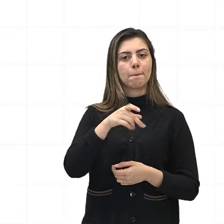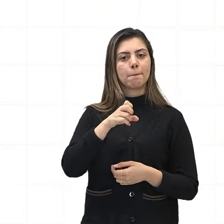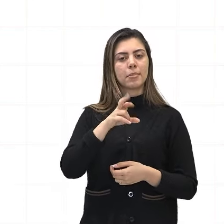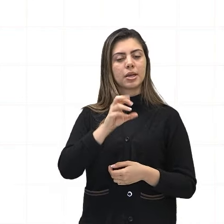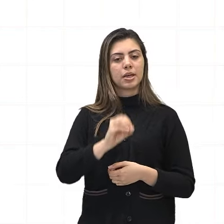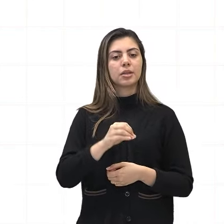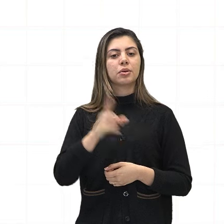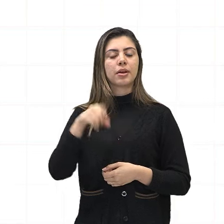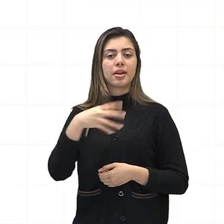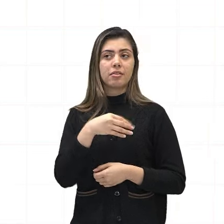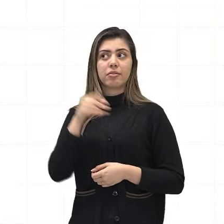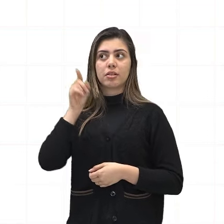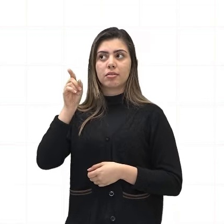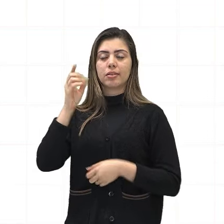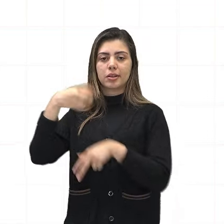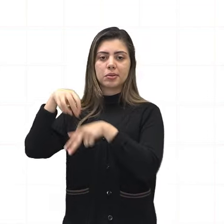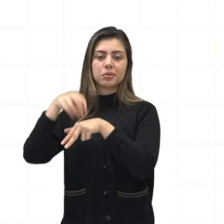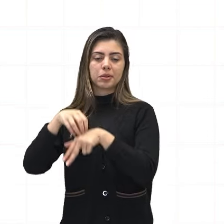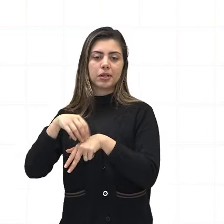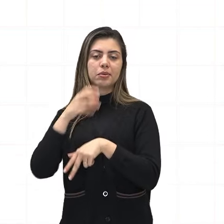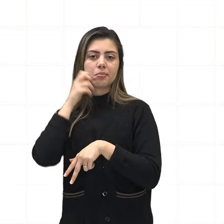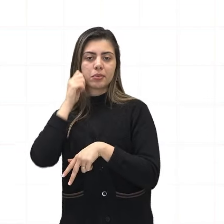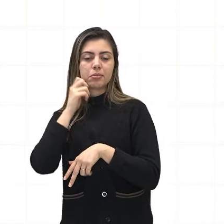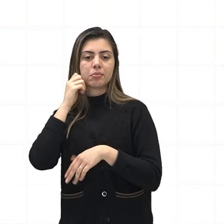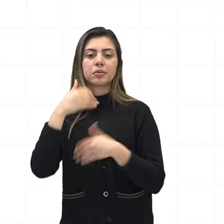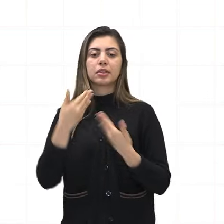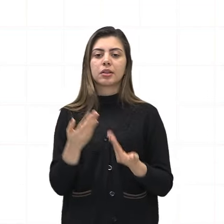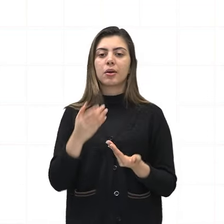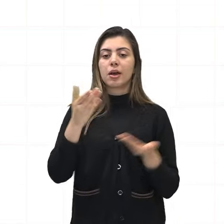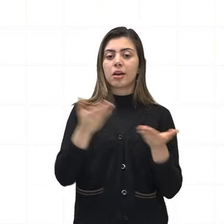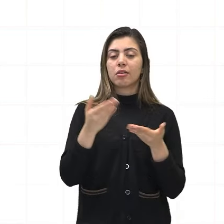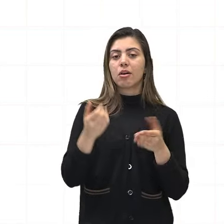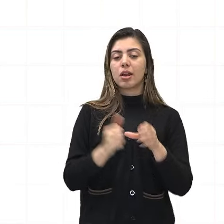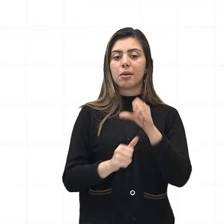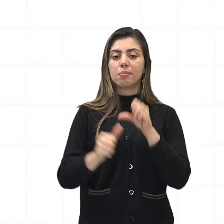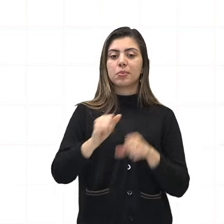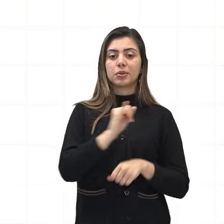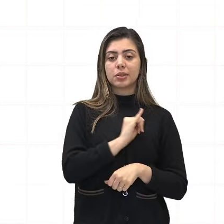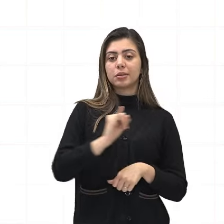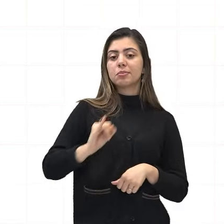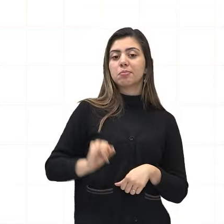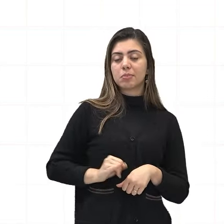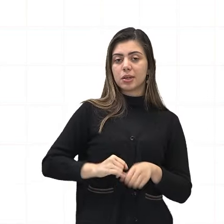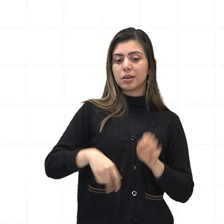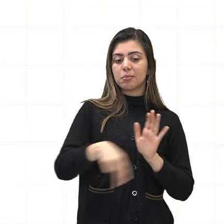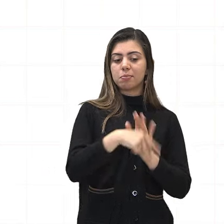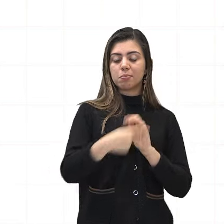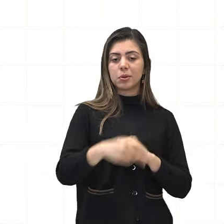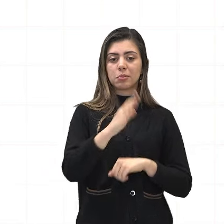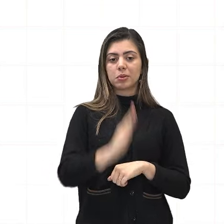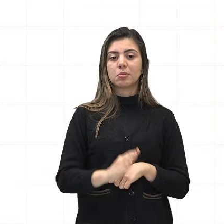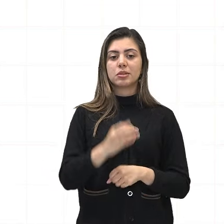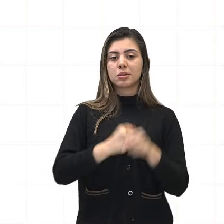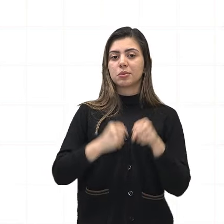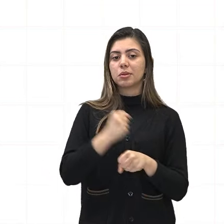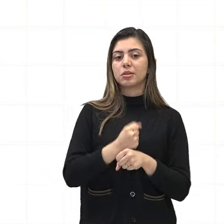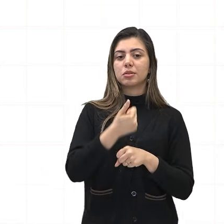como príncipe regente, agora passa a ser Dom Pedro I, imperador do Brasil, a partir de